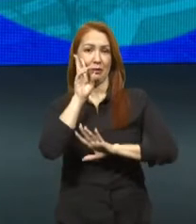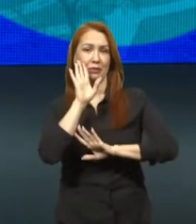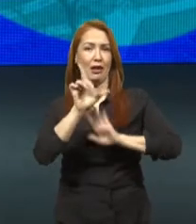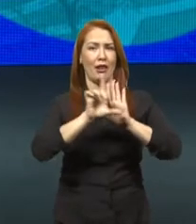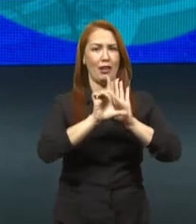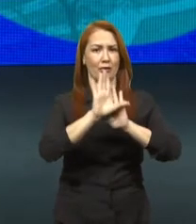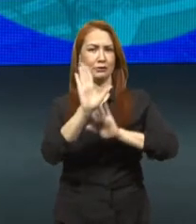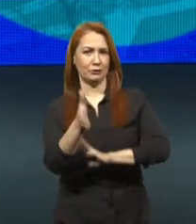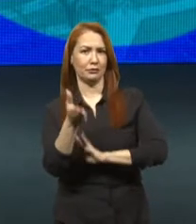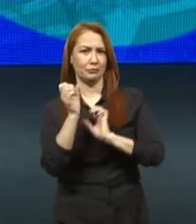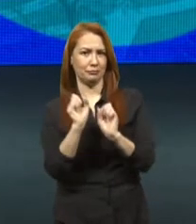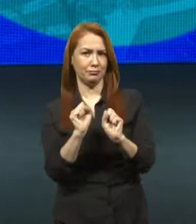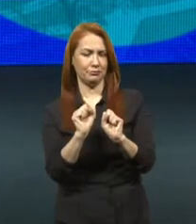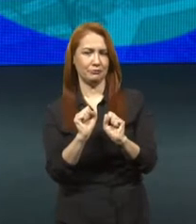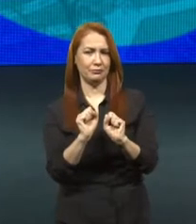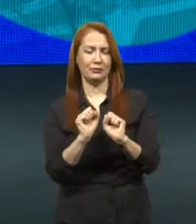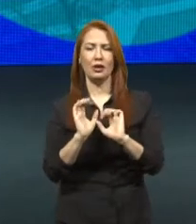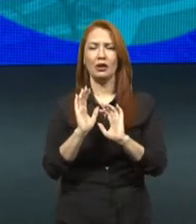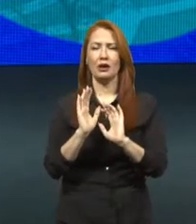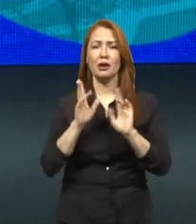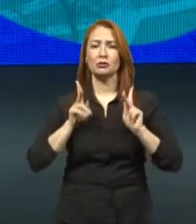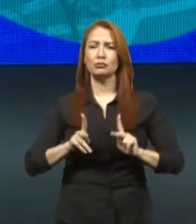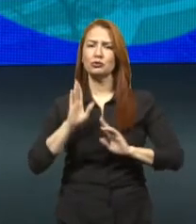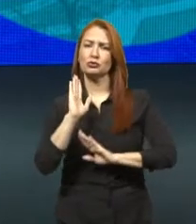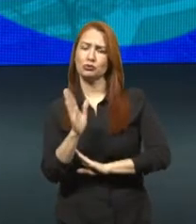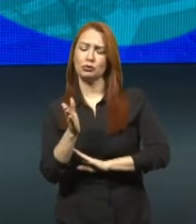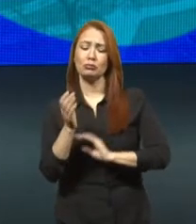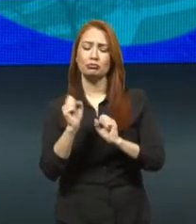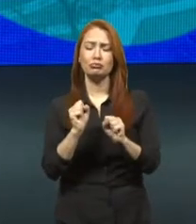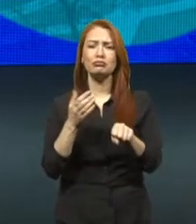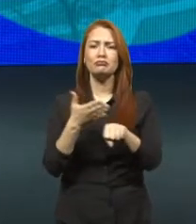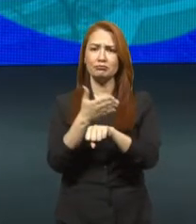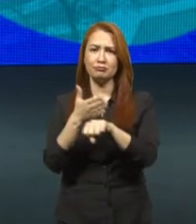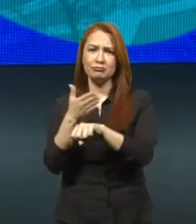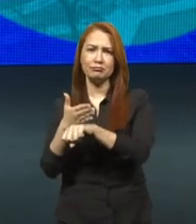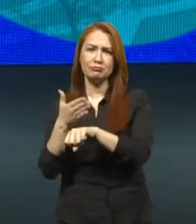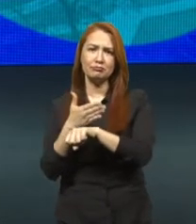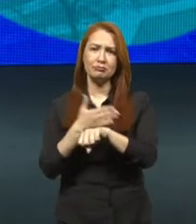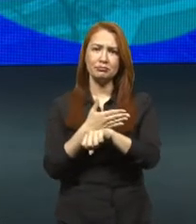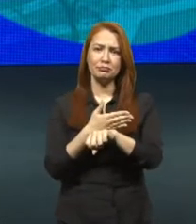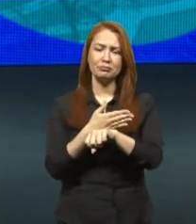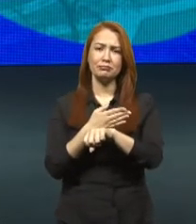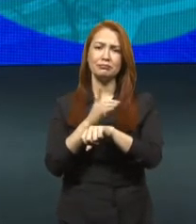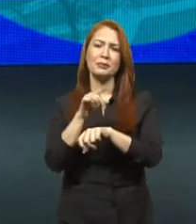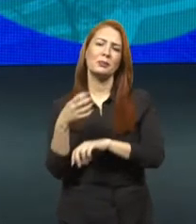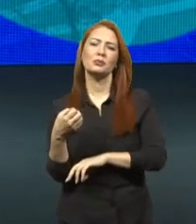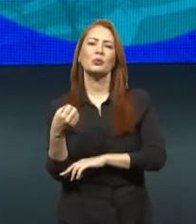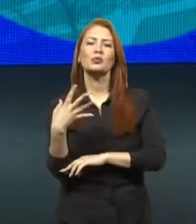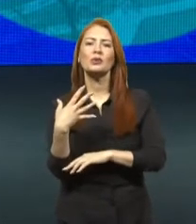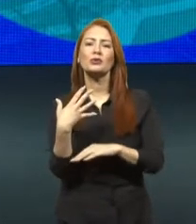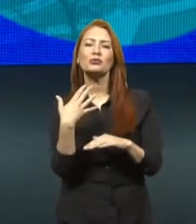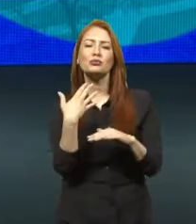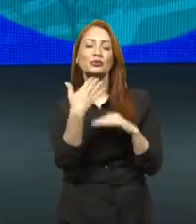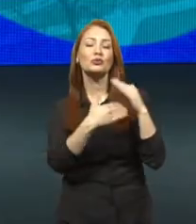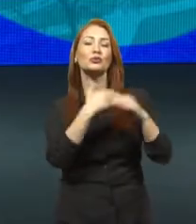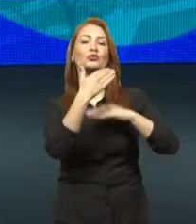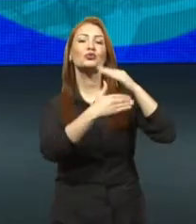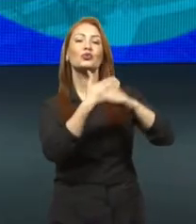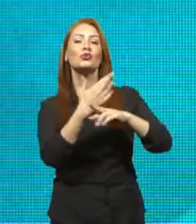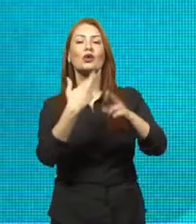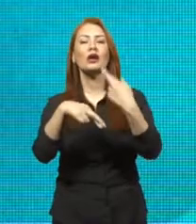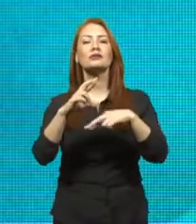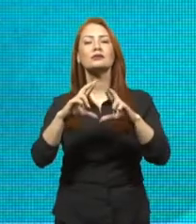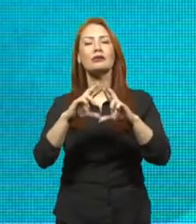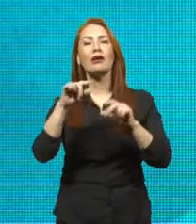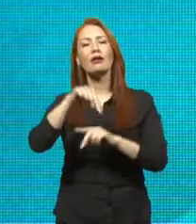A galera já pode fazer parte dessa super novidade de aumentar, enfim, a reciclagem aqui do nosso estado. Isso mesmo,